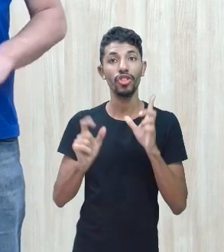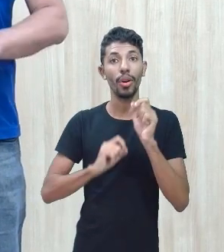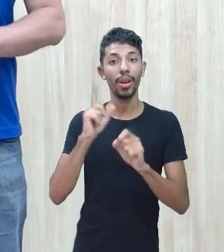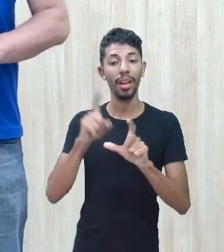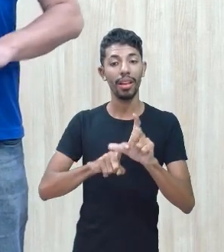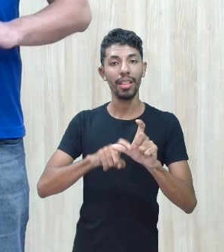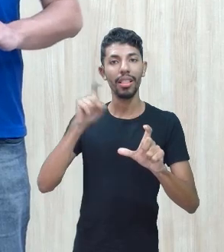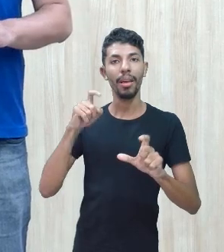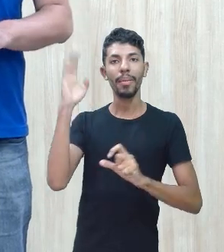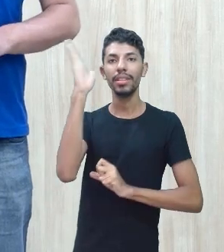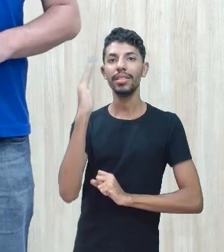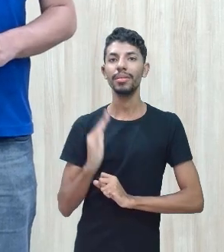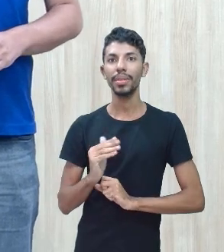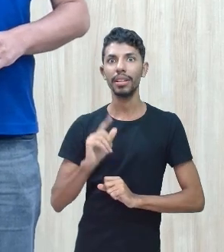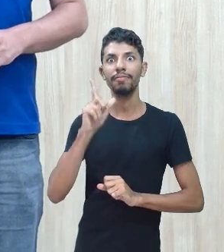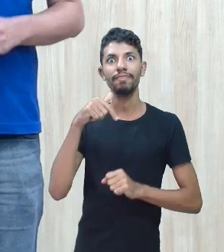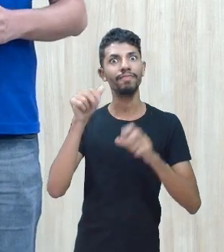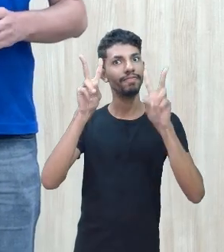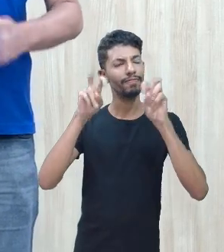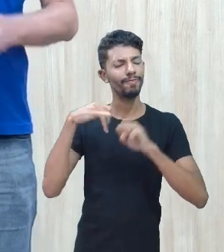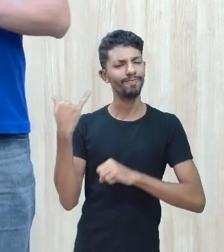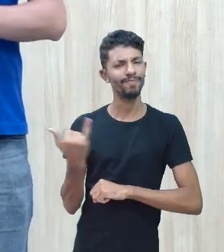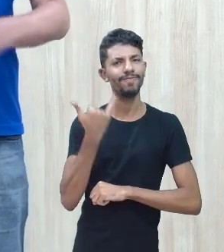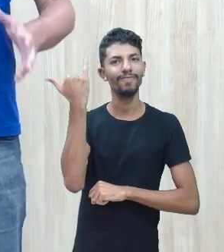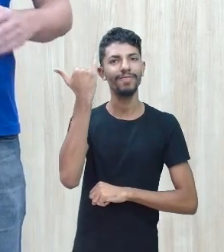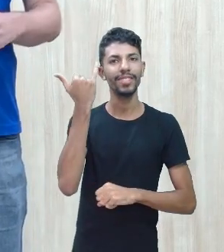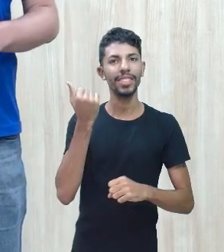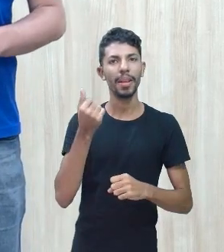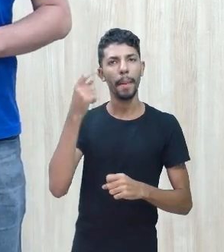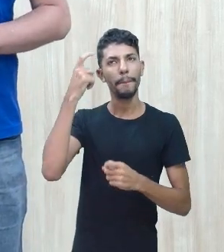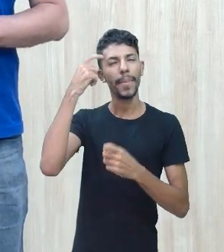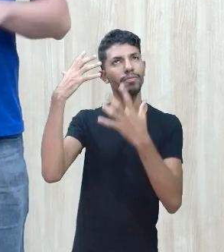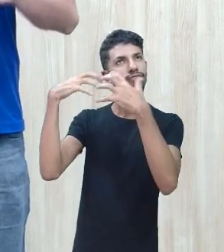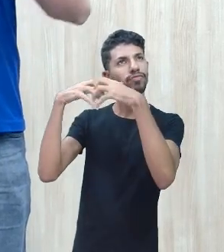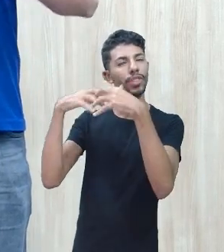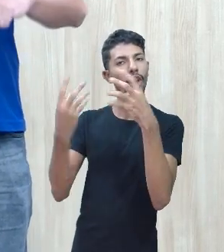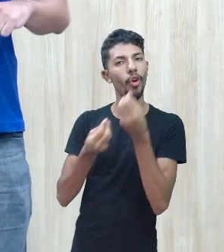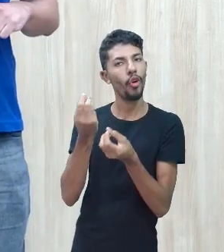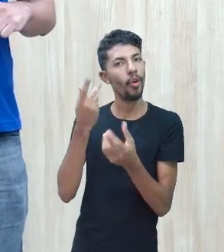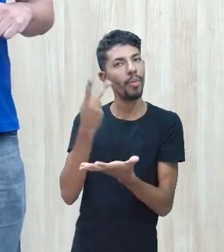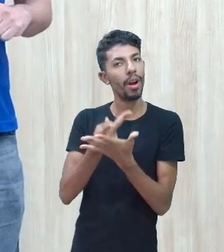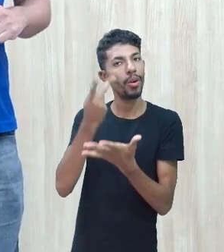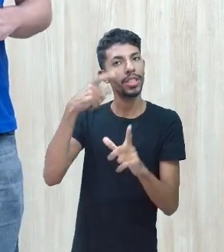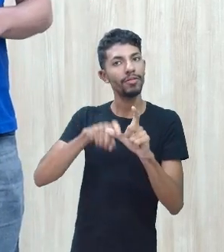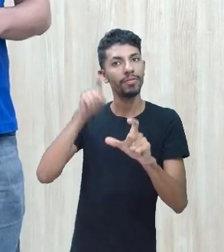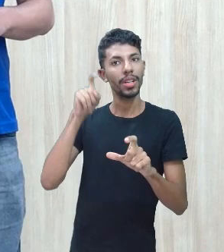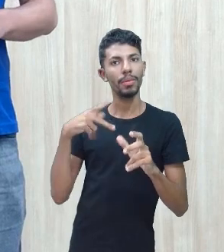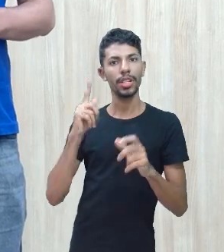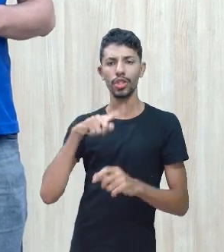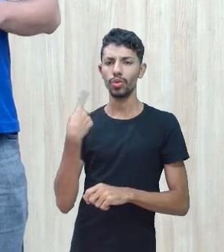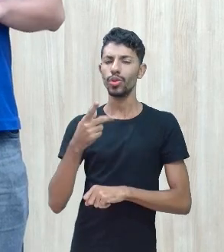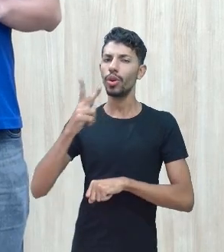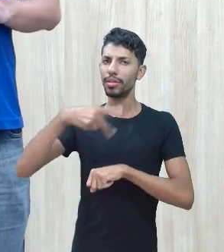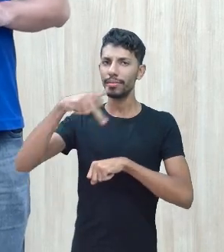tema extremamente importante, né? Pensar como se deu esse processo de independência do nosso país, né? O que é